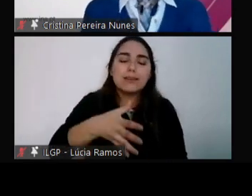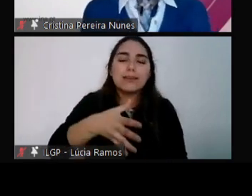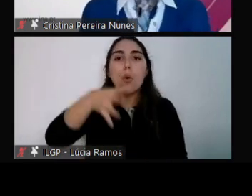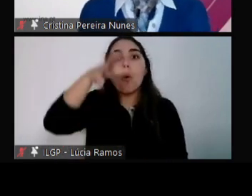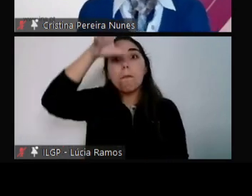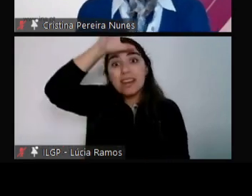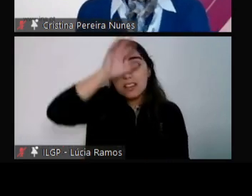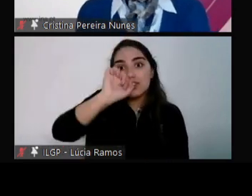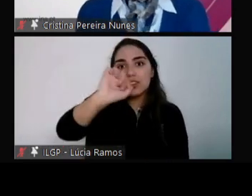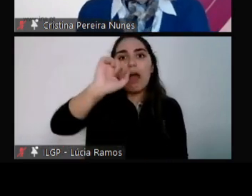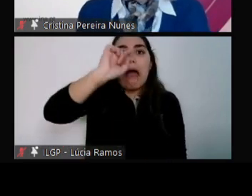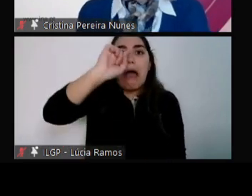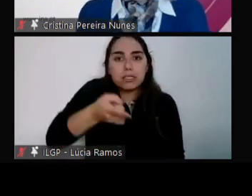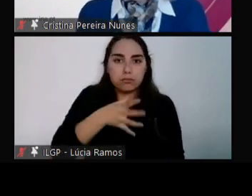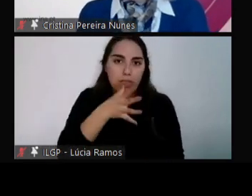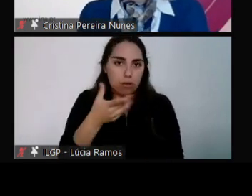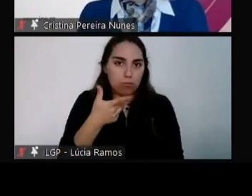dos